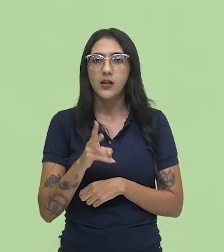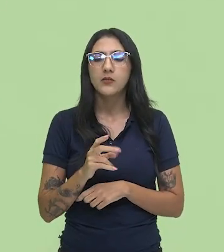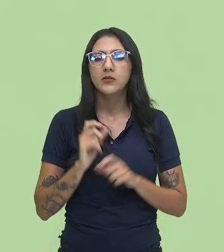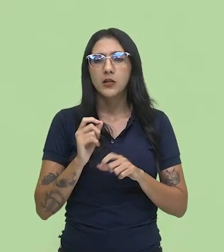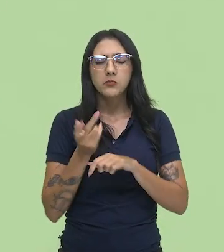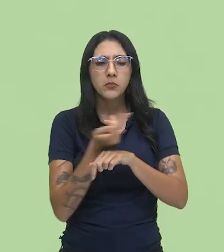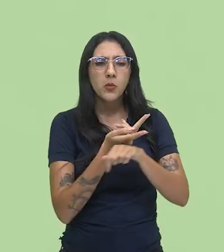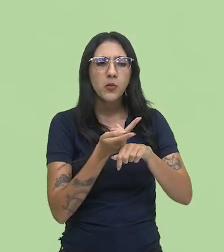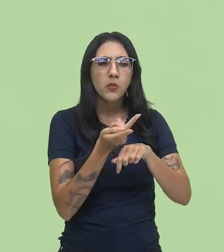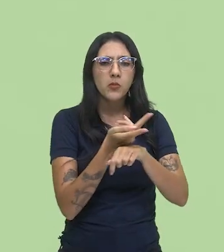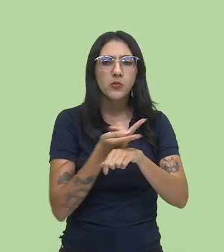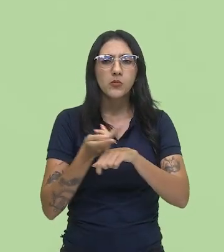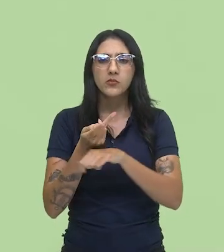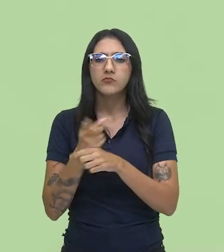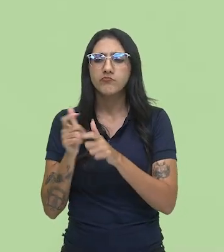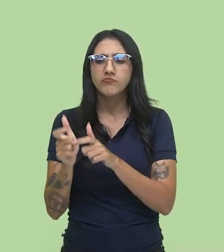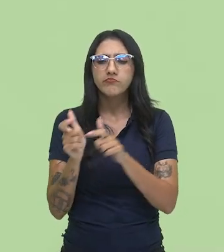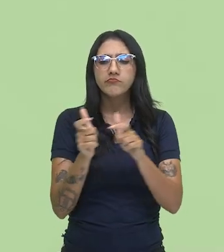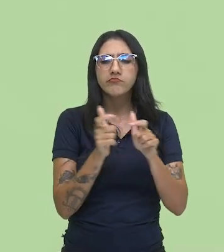de vocês